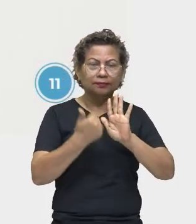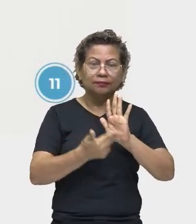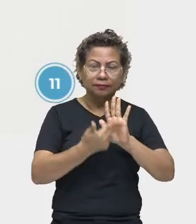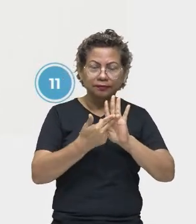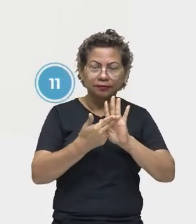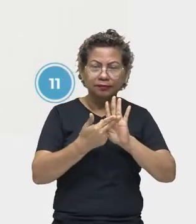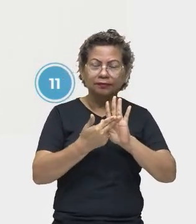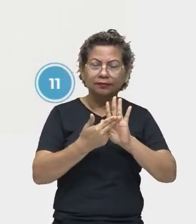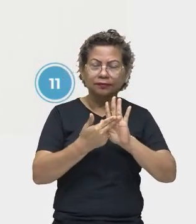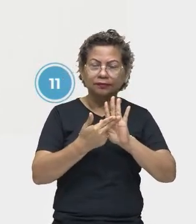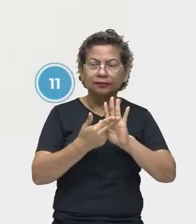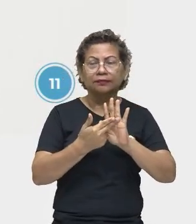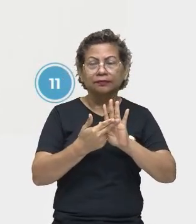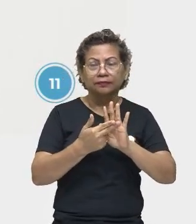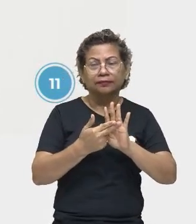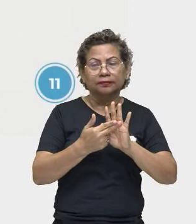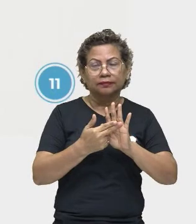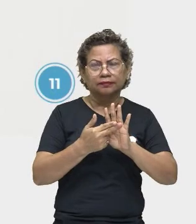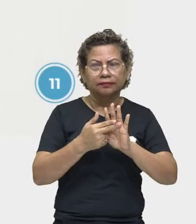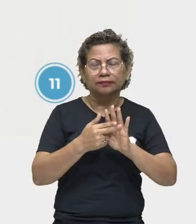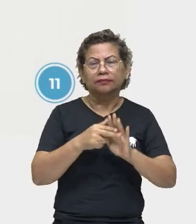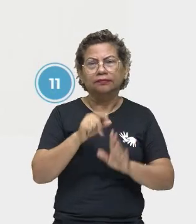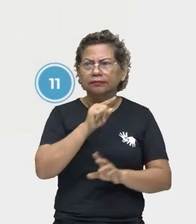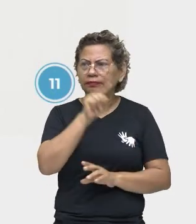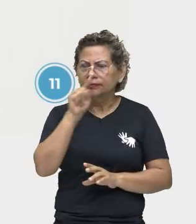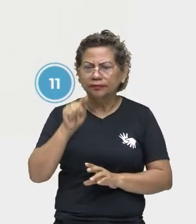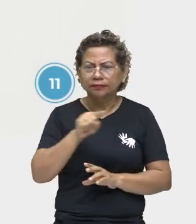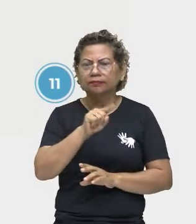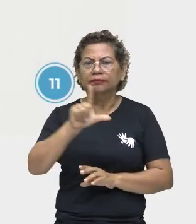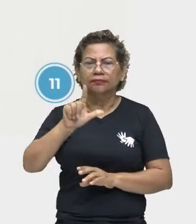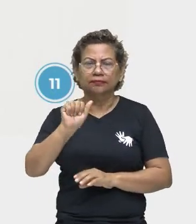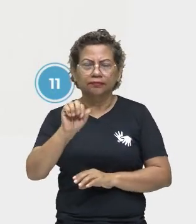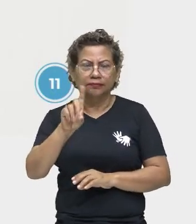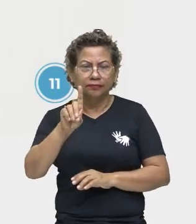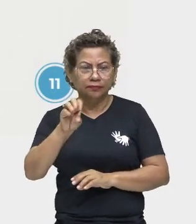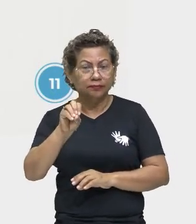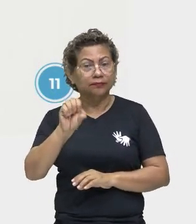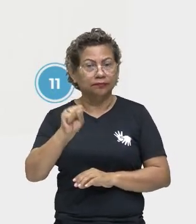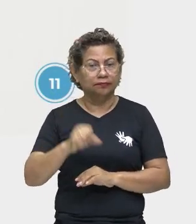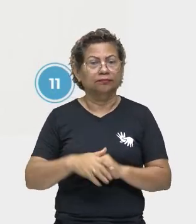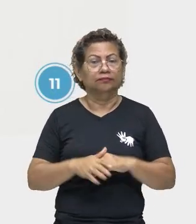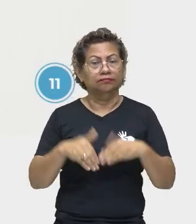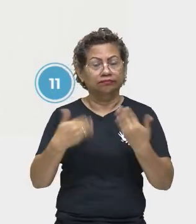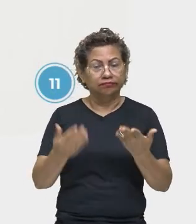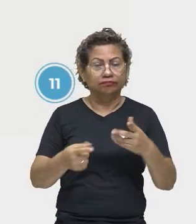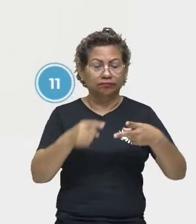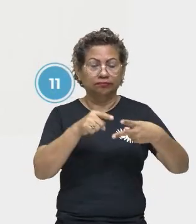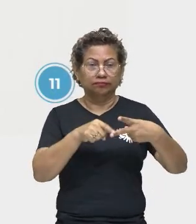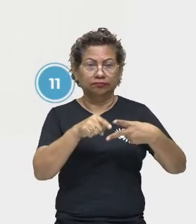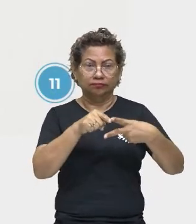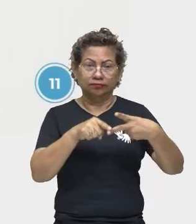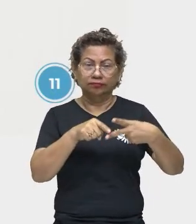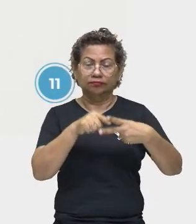Muito bem, então você faz o seguinte. O ângulo externo, que é esse AE, né?